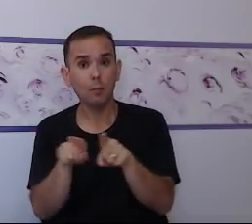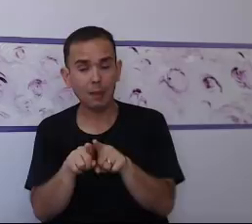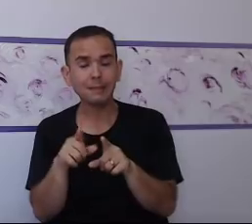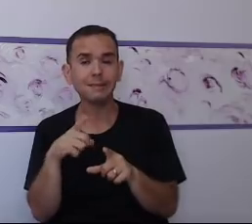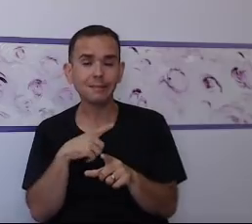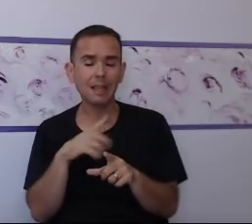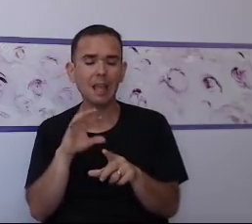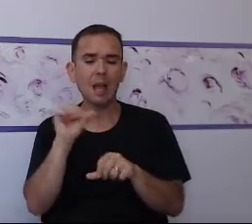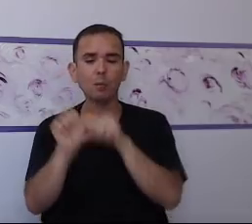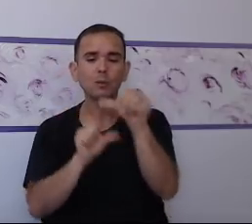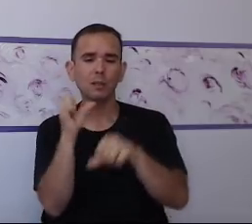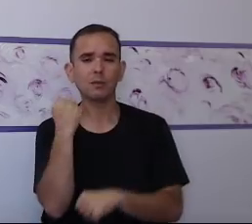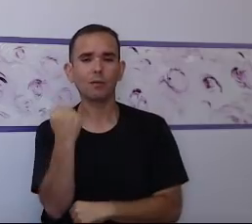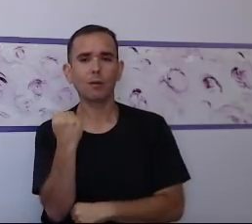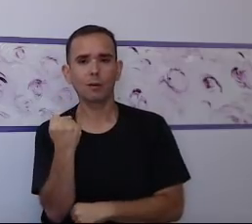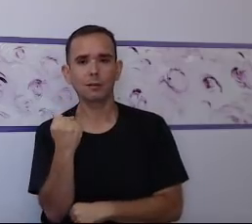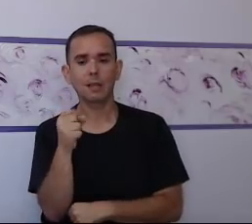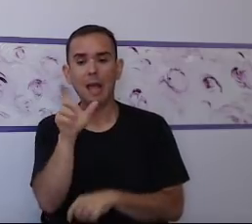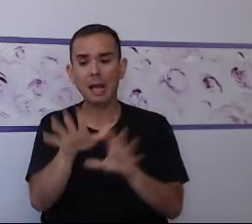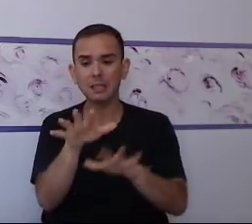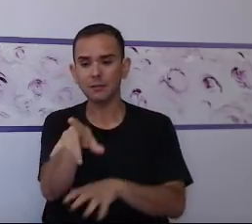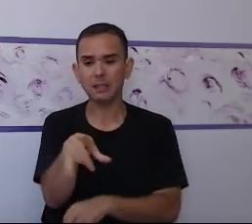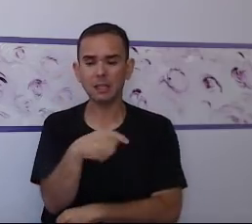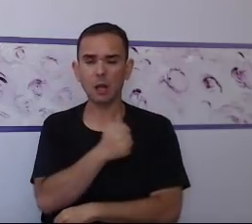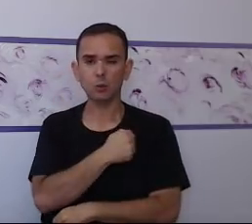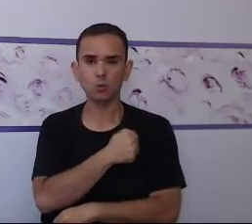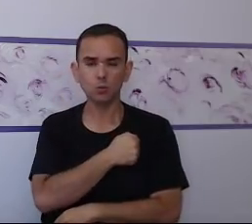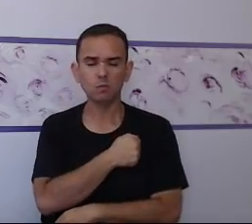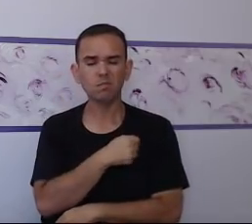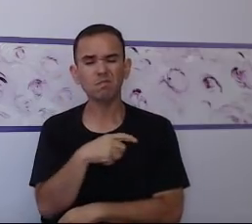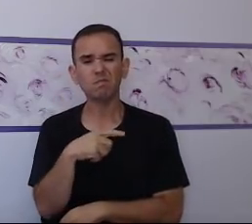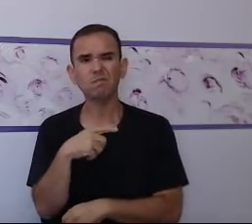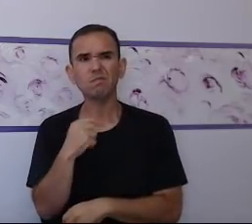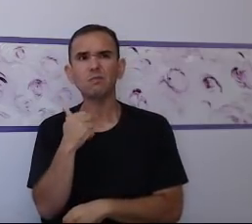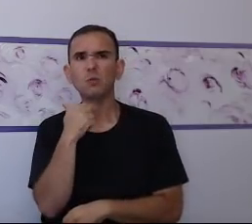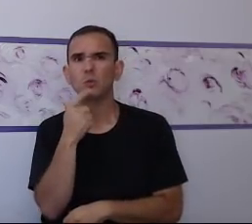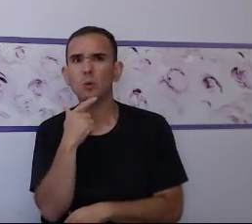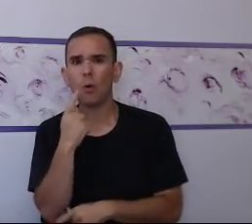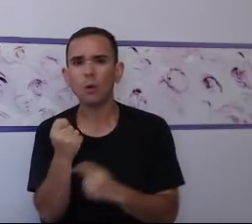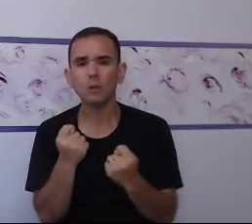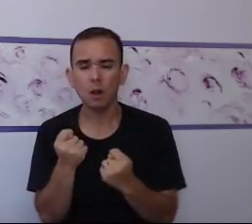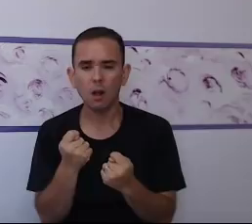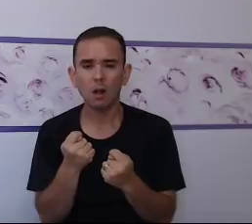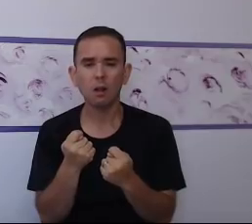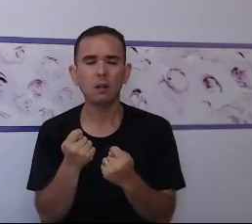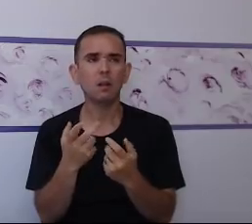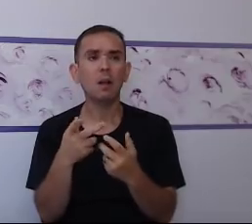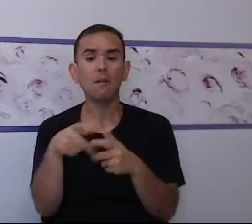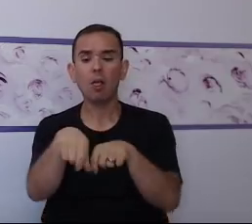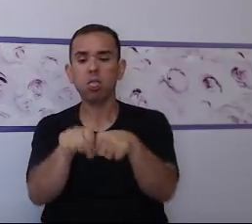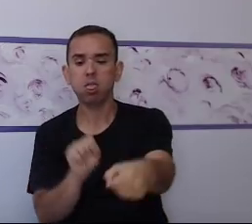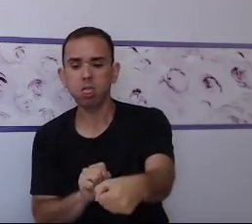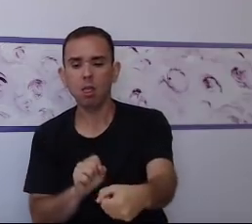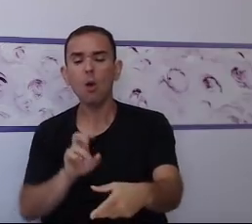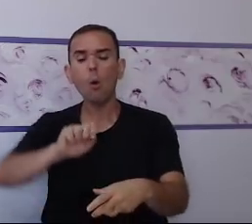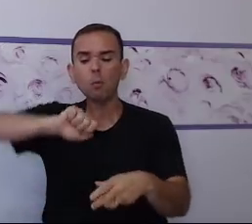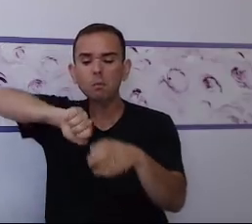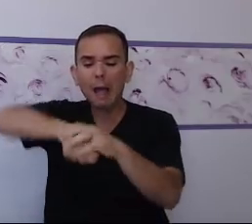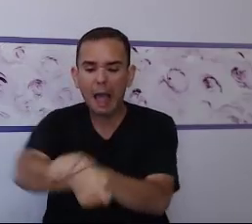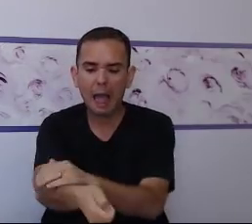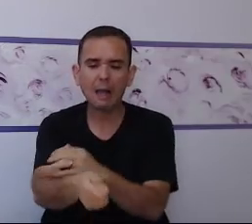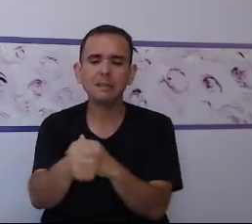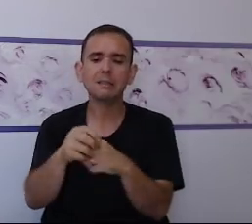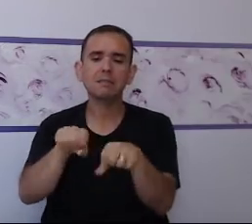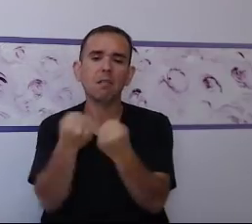de força. Então, a gente tem aquele aluno que às vezes vai fazer, não controla, rasga o material, ou ele aperta demais,